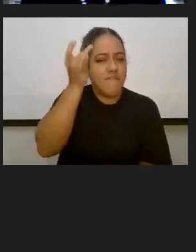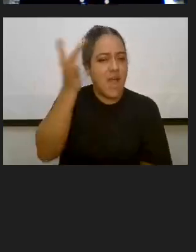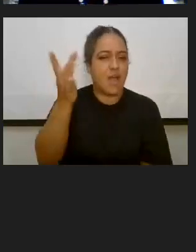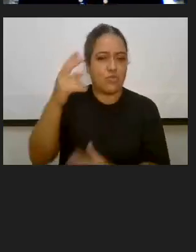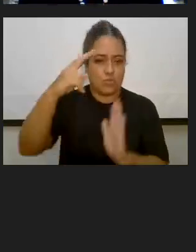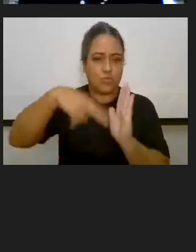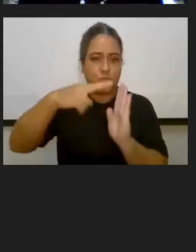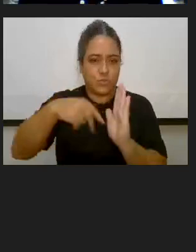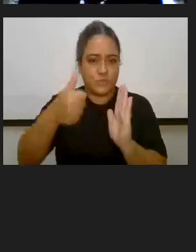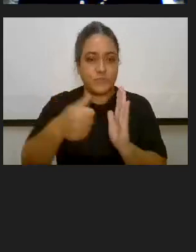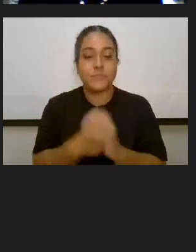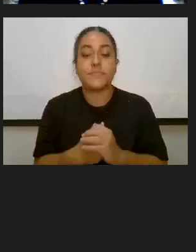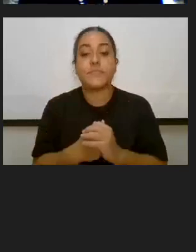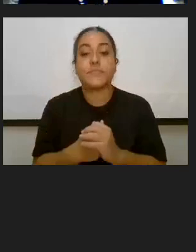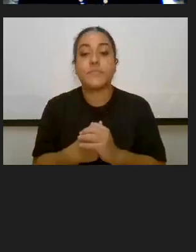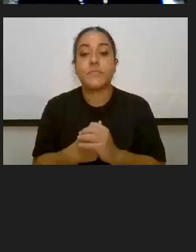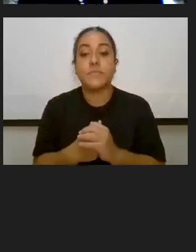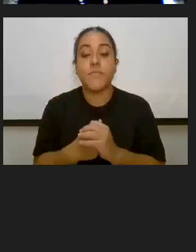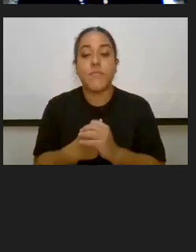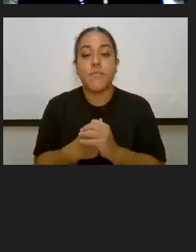lá.